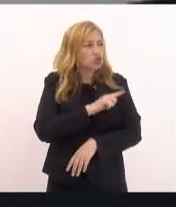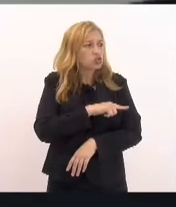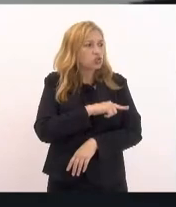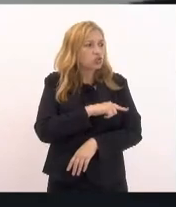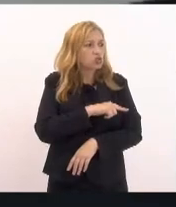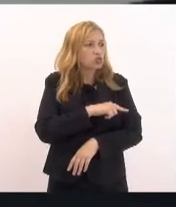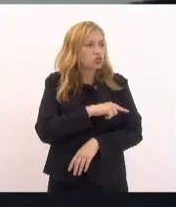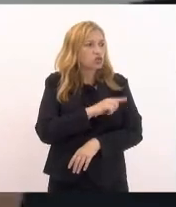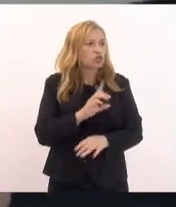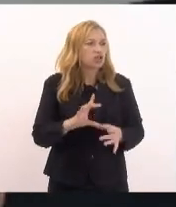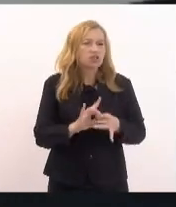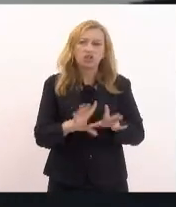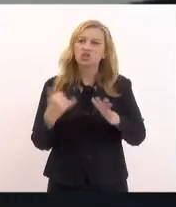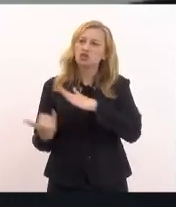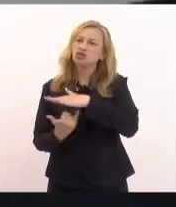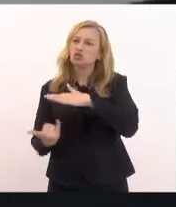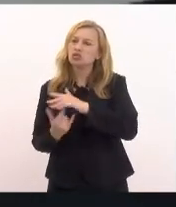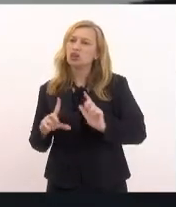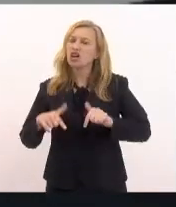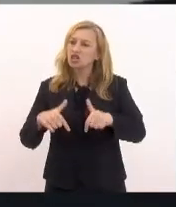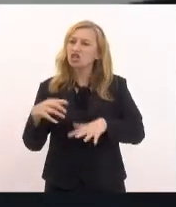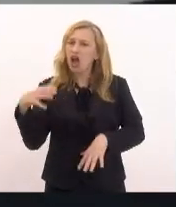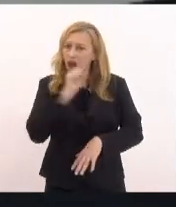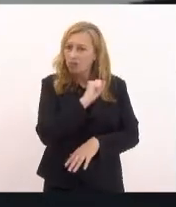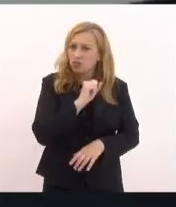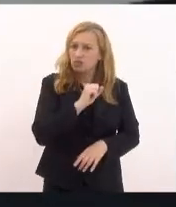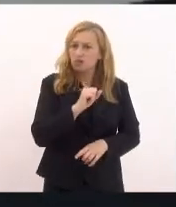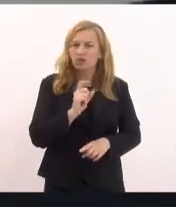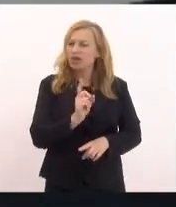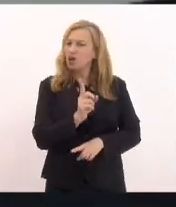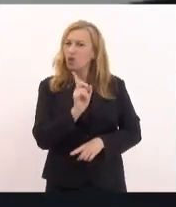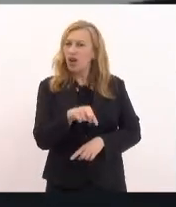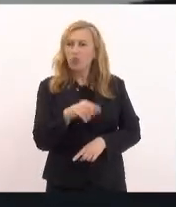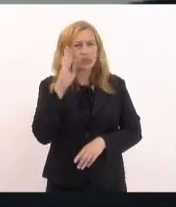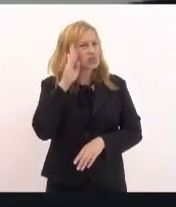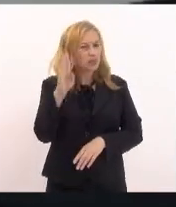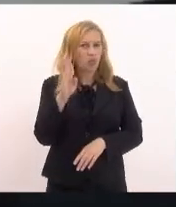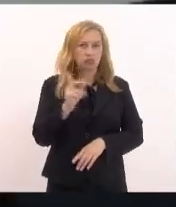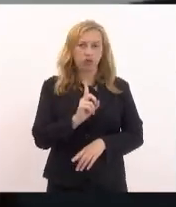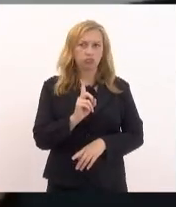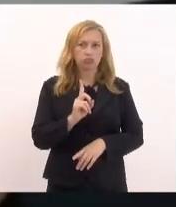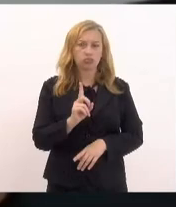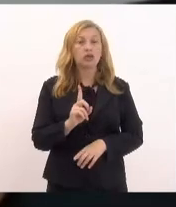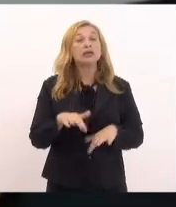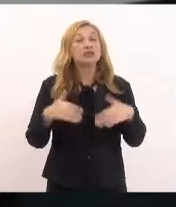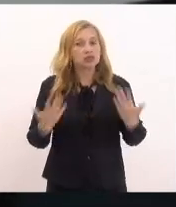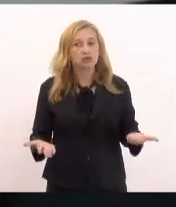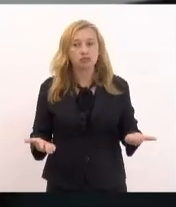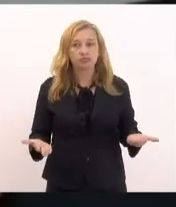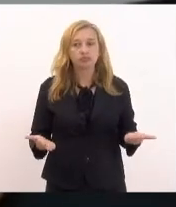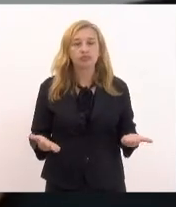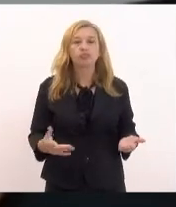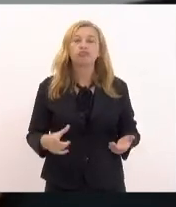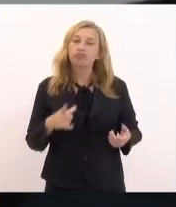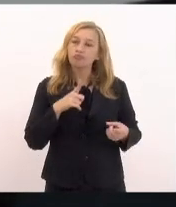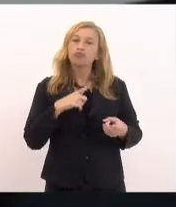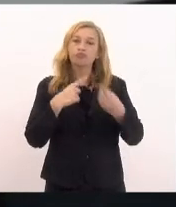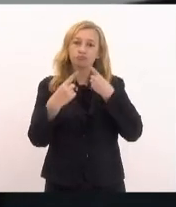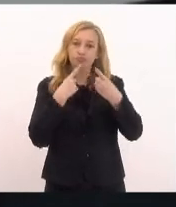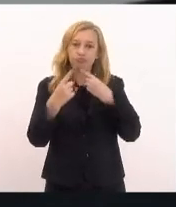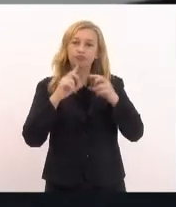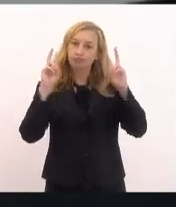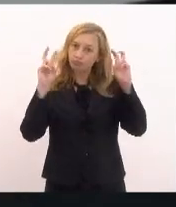desse instituto emergencial, secundário, mas não é o principal, não é o principal. Então, assim, nós temos debatido muito esse